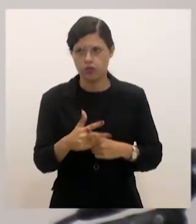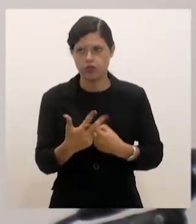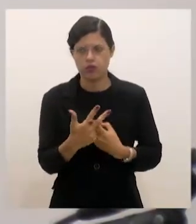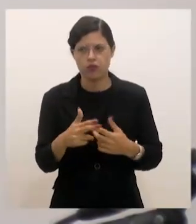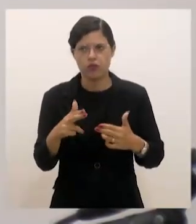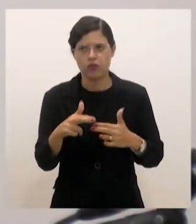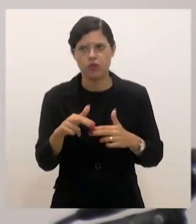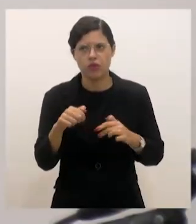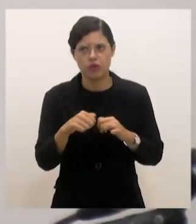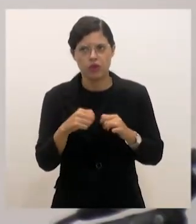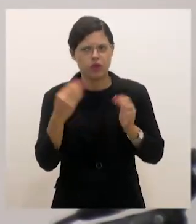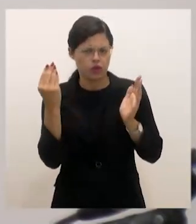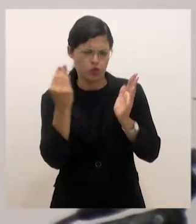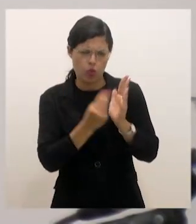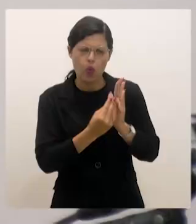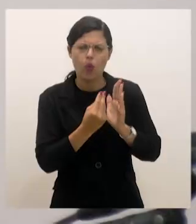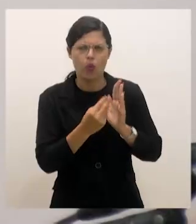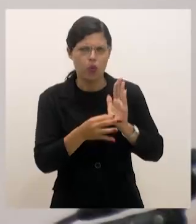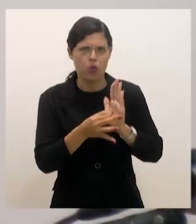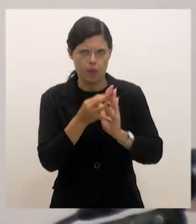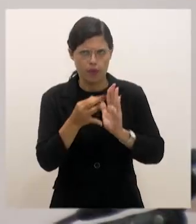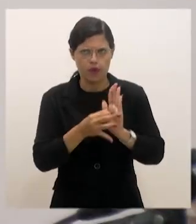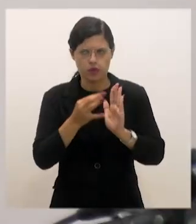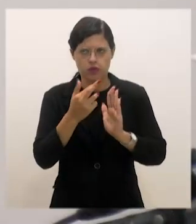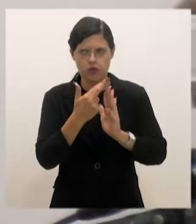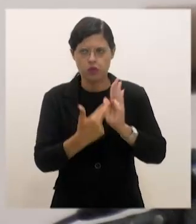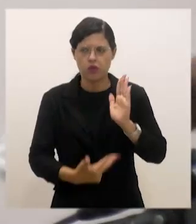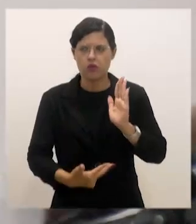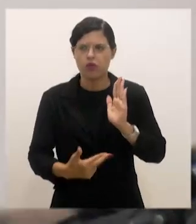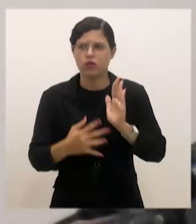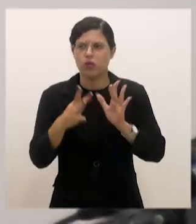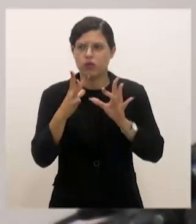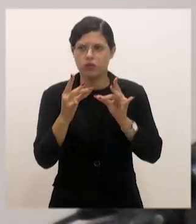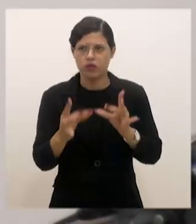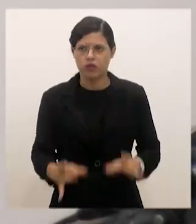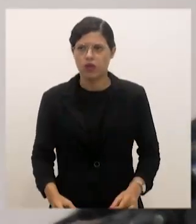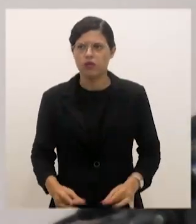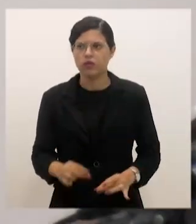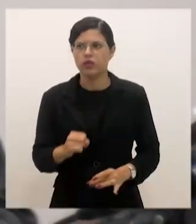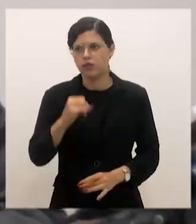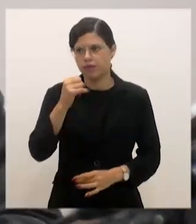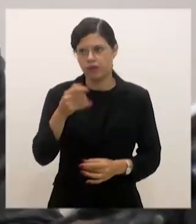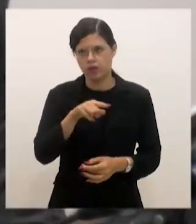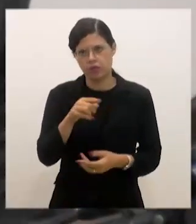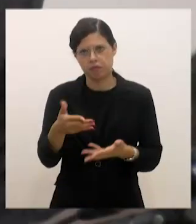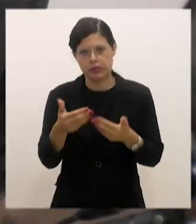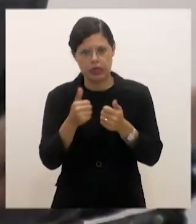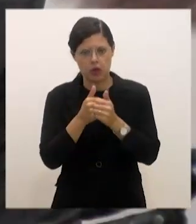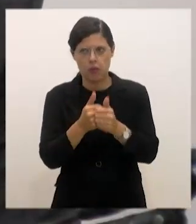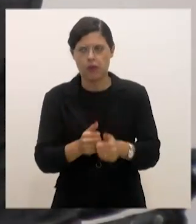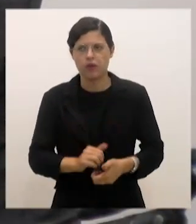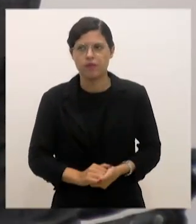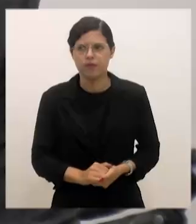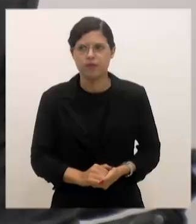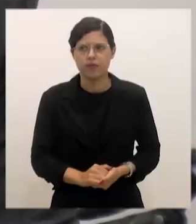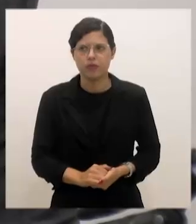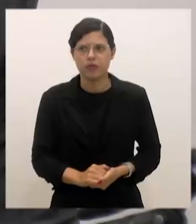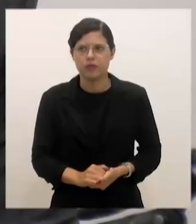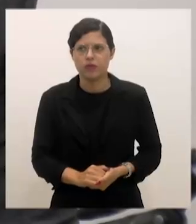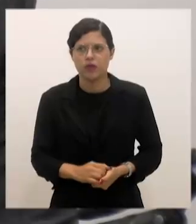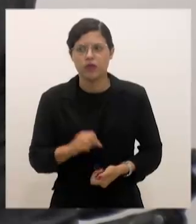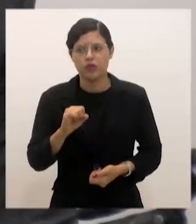feito. Inclusive, a gente colocou isso está no parecer do relator. Os detalhes, quem quiser acompanhar. Se não tem